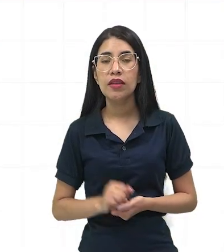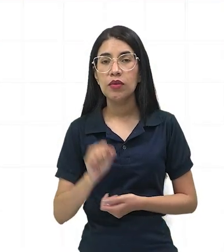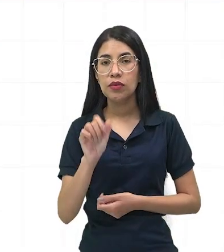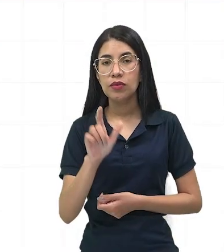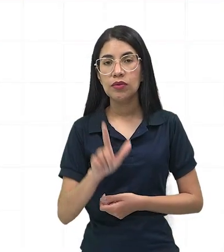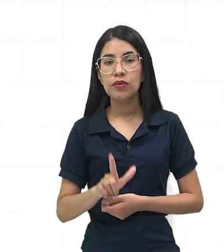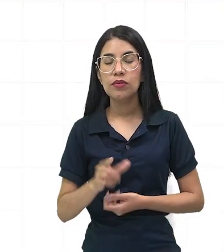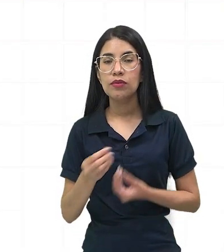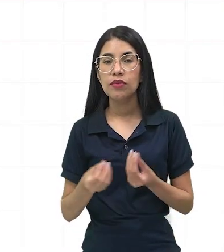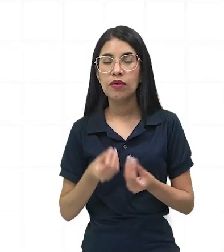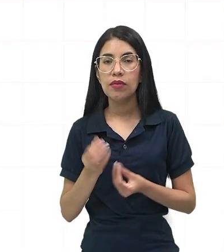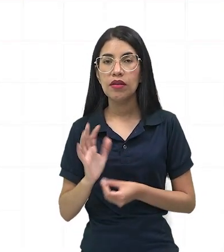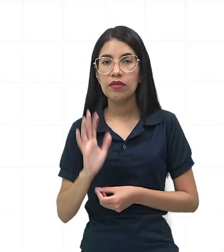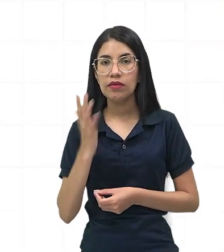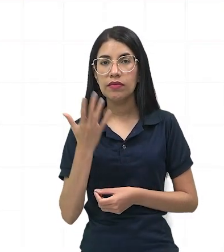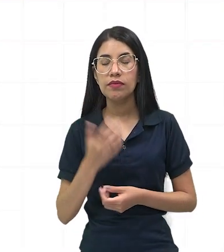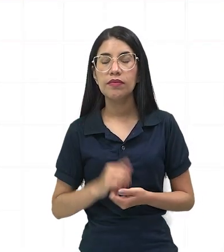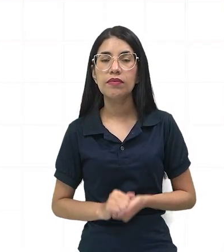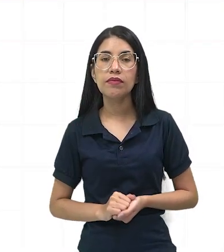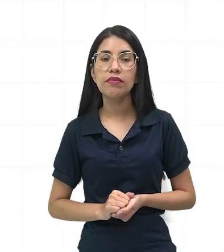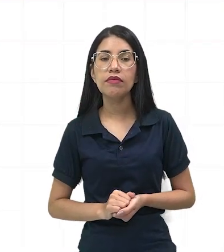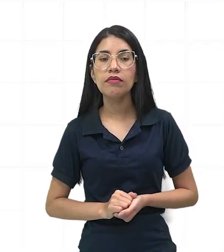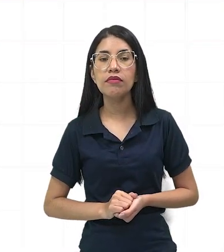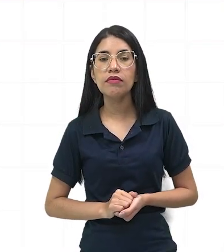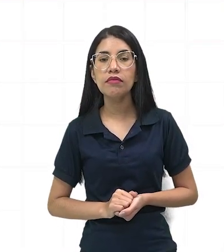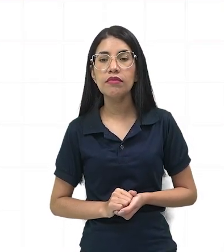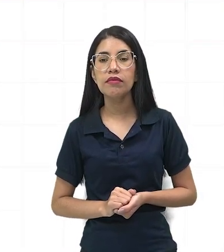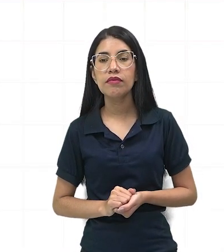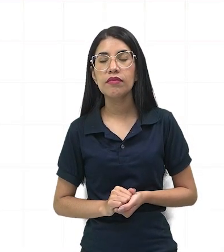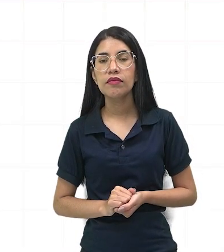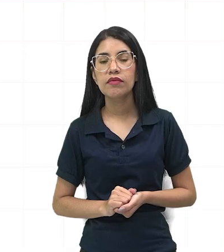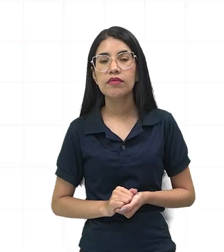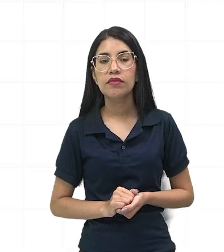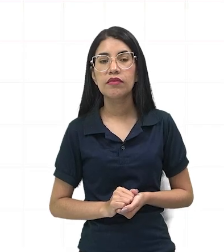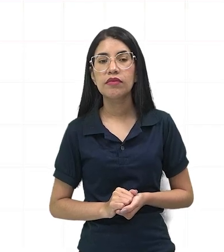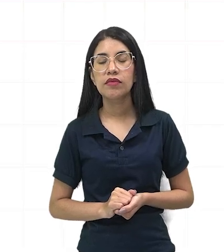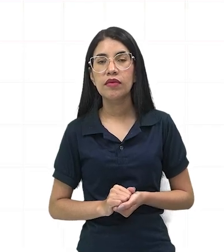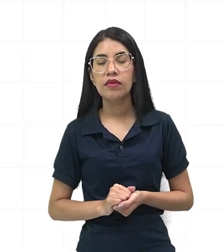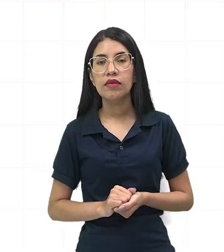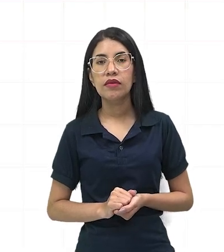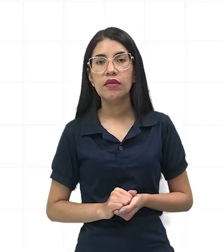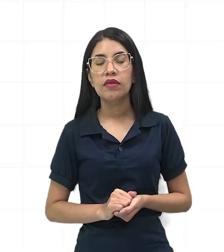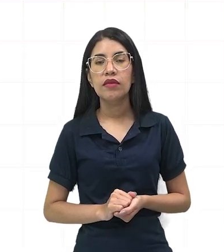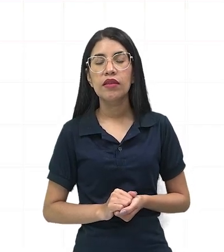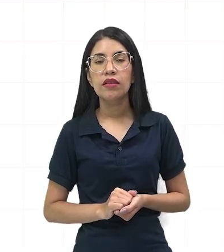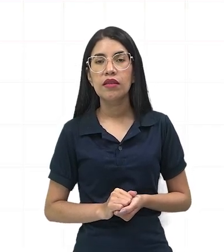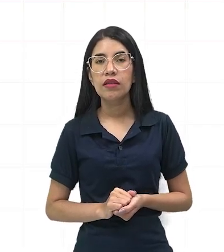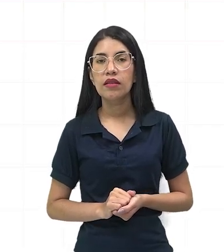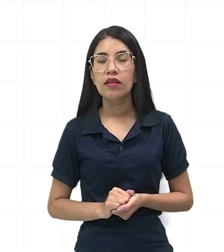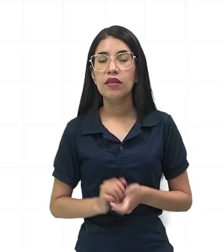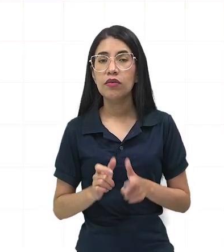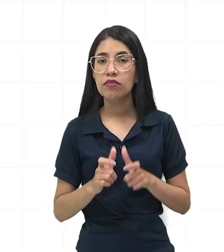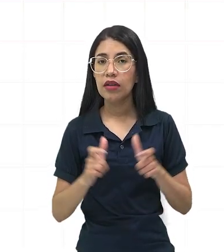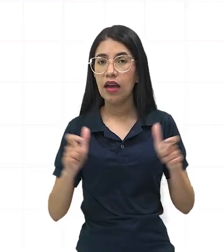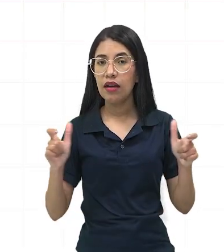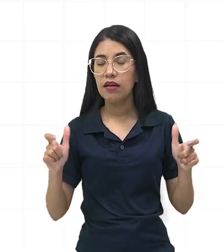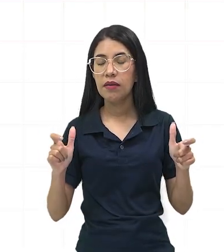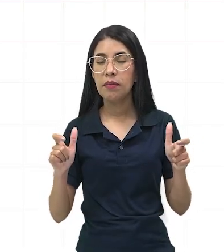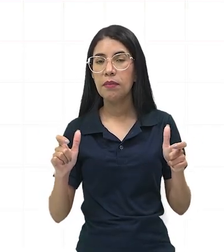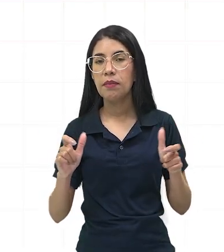sul, aonde a gente vai ter, olha, pequenas e médias no norte e agora nós temos no sul grandes